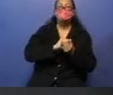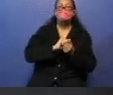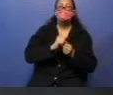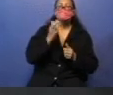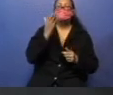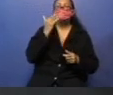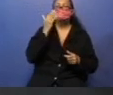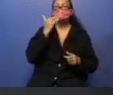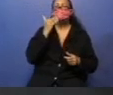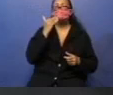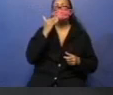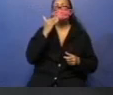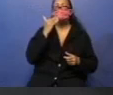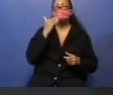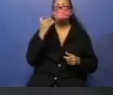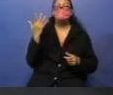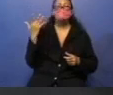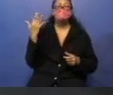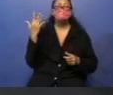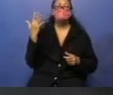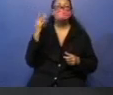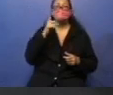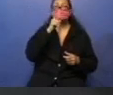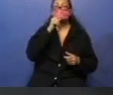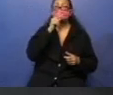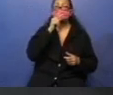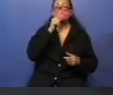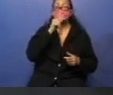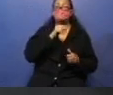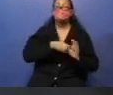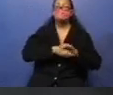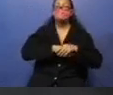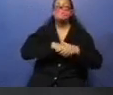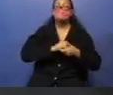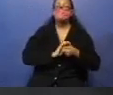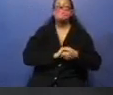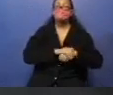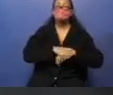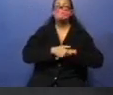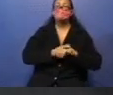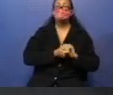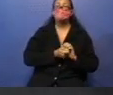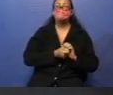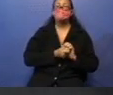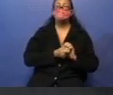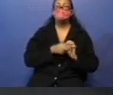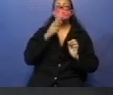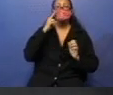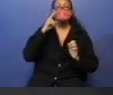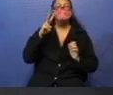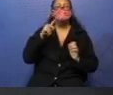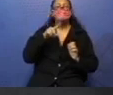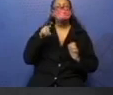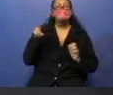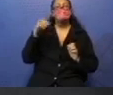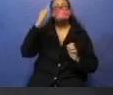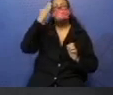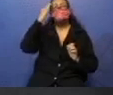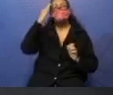alimentos? De ficar com a mão na água, higienizar as mãos? Olha lá no Você Sabia, da